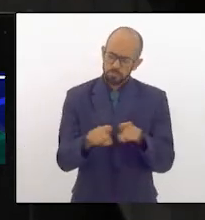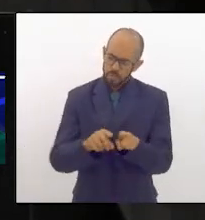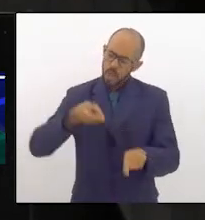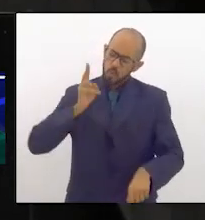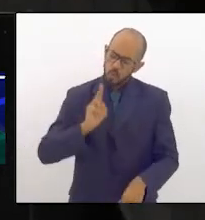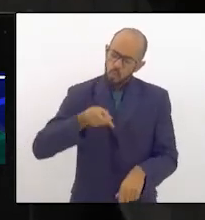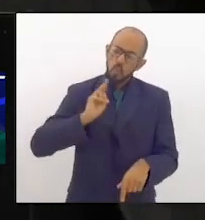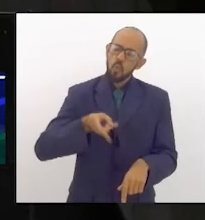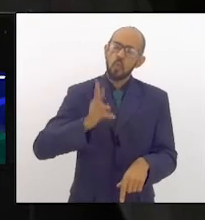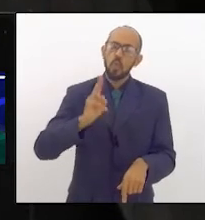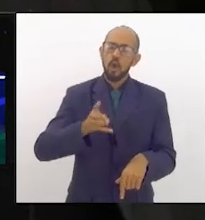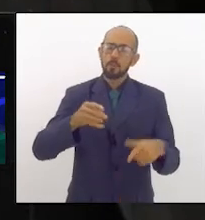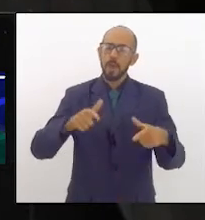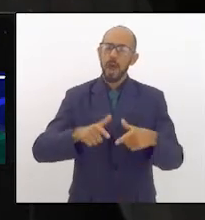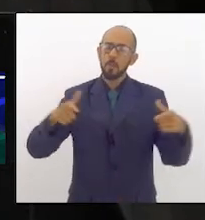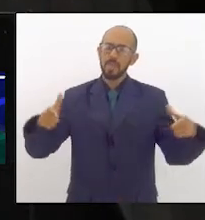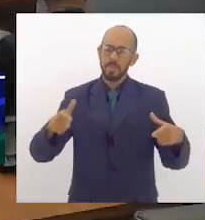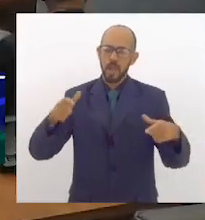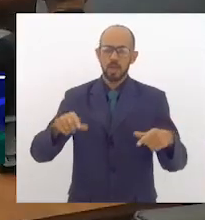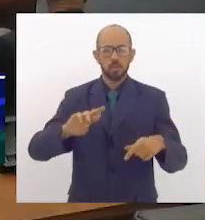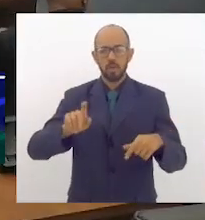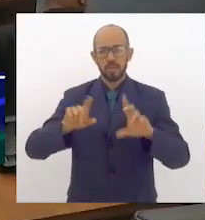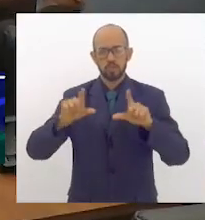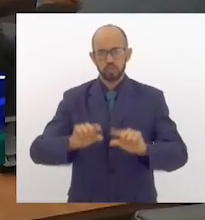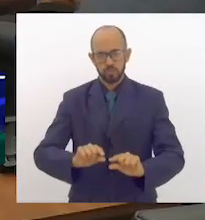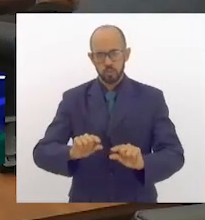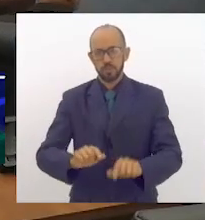Aprendiz tem que aumentar e não diminuir